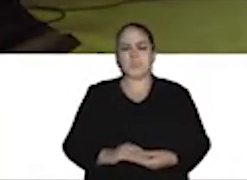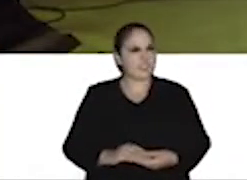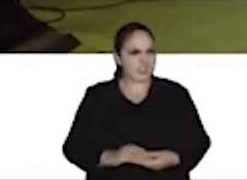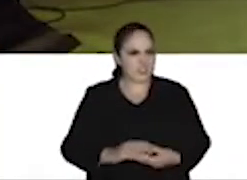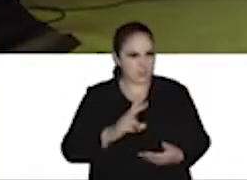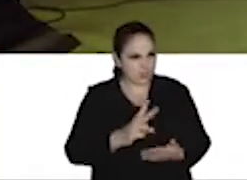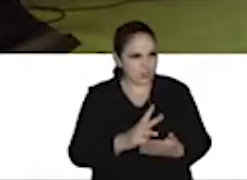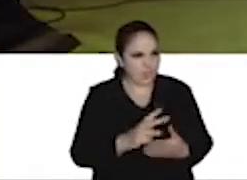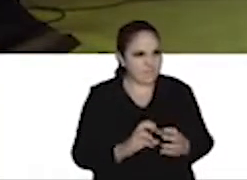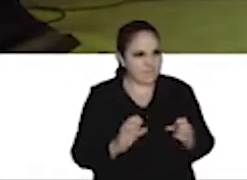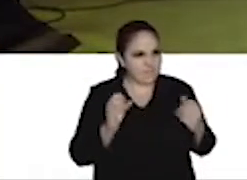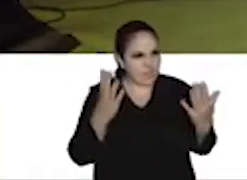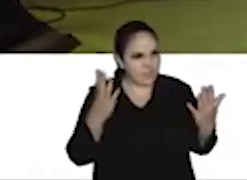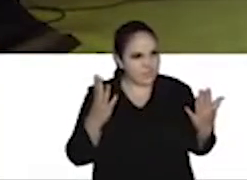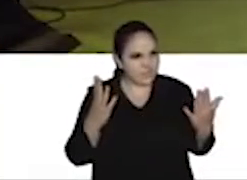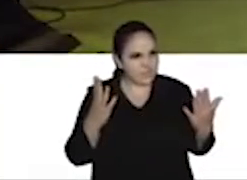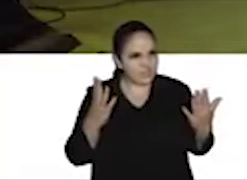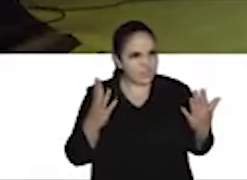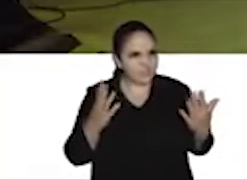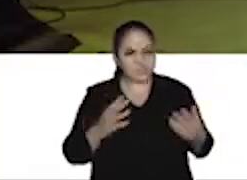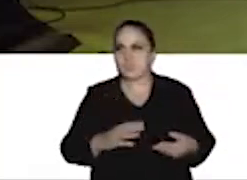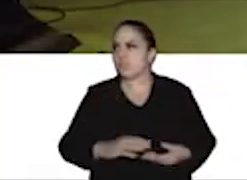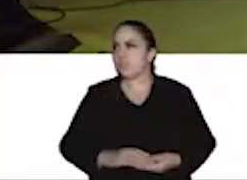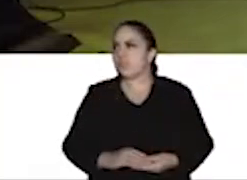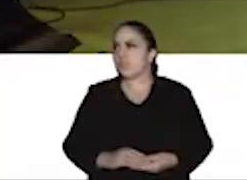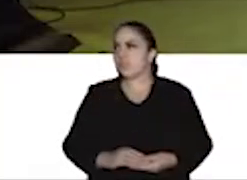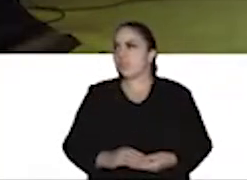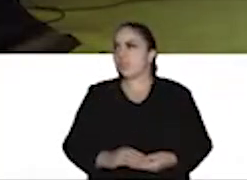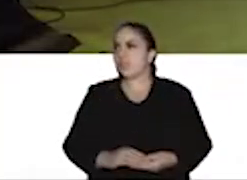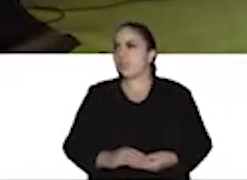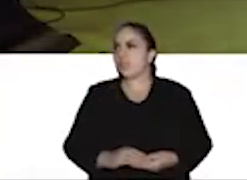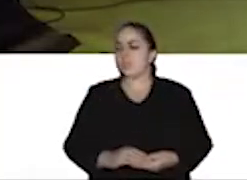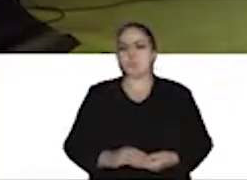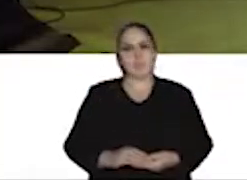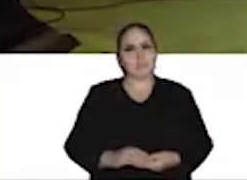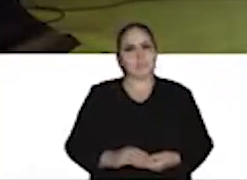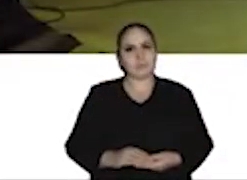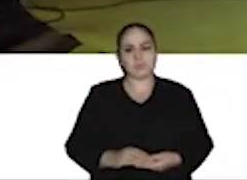Segue o baile? Segue o baile. Tô vivo.